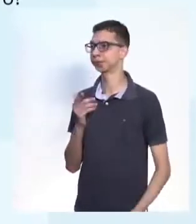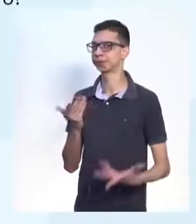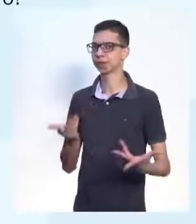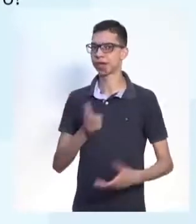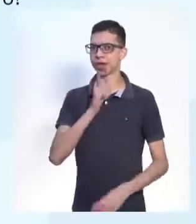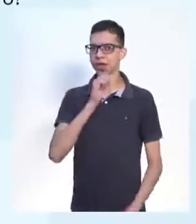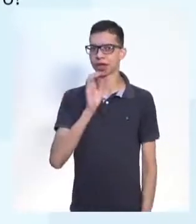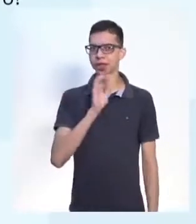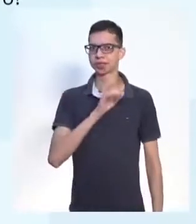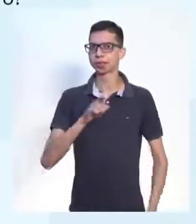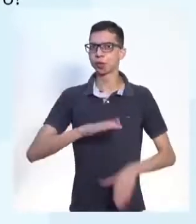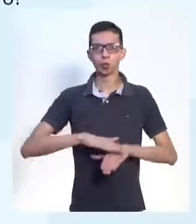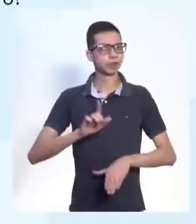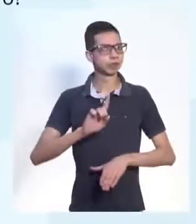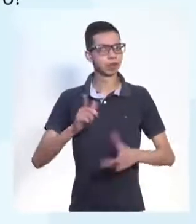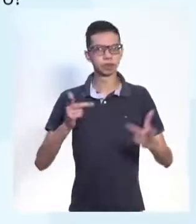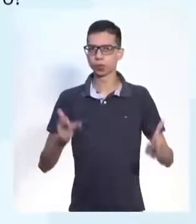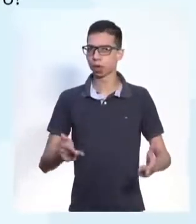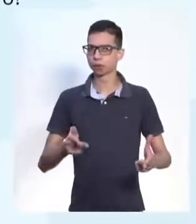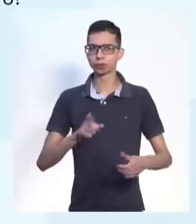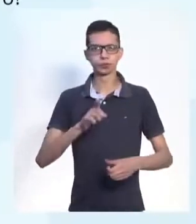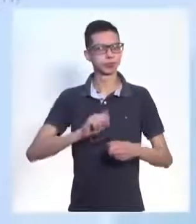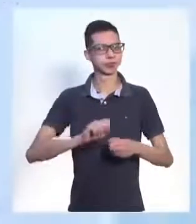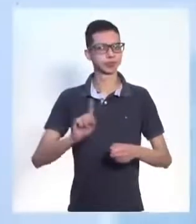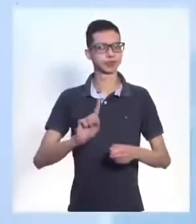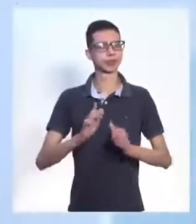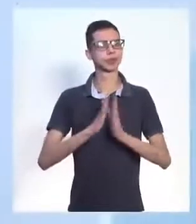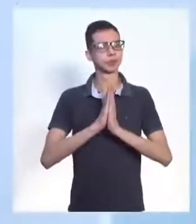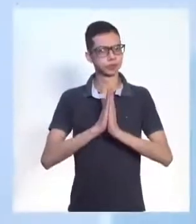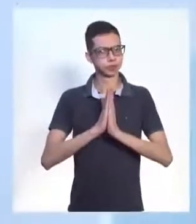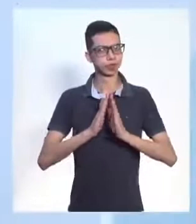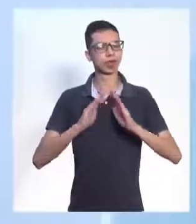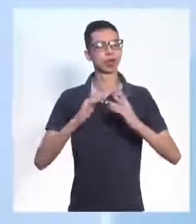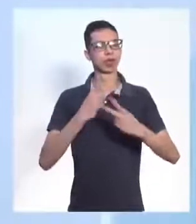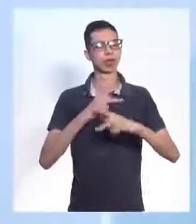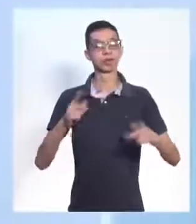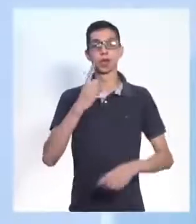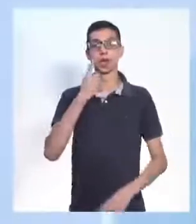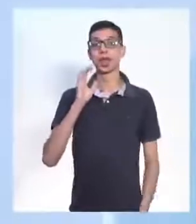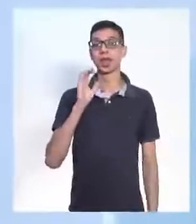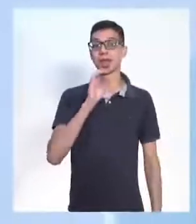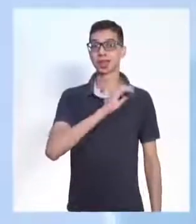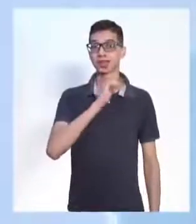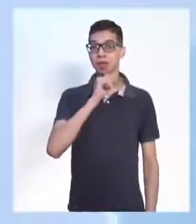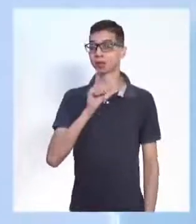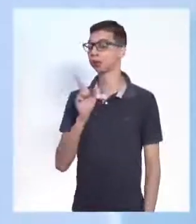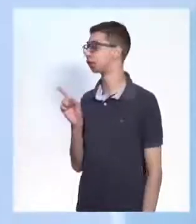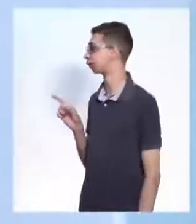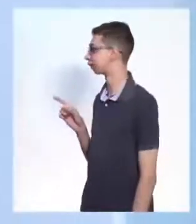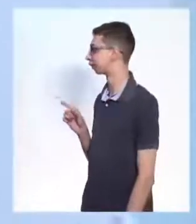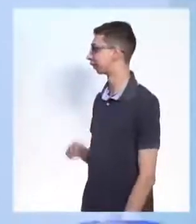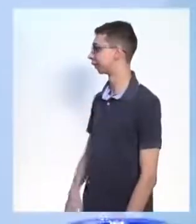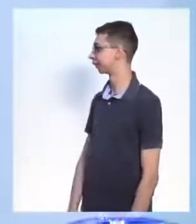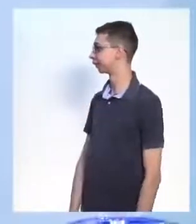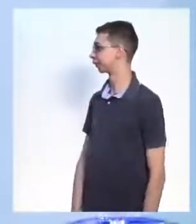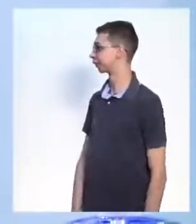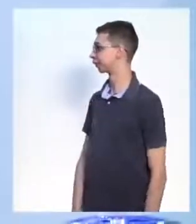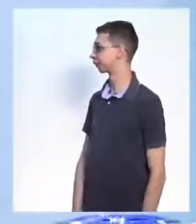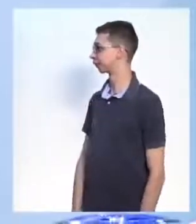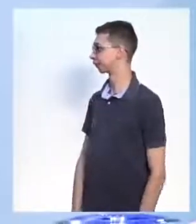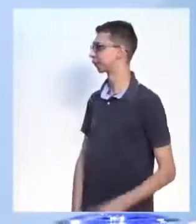quente. Não façam isso, como disse o Jonas. Então não façam isso em casa, por favor. Então eu peguei a água quente aqui, ó. Eu vou colocar